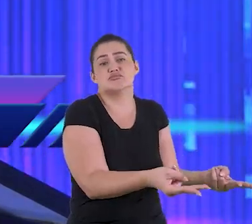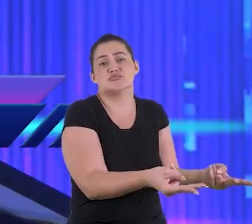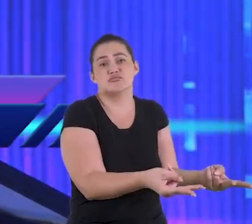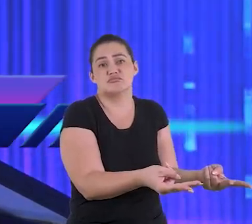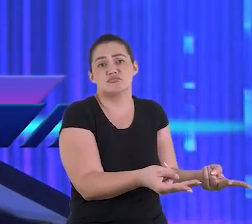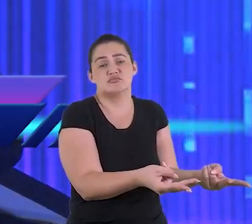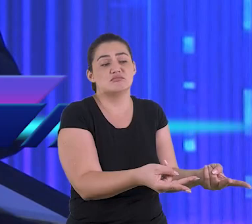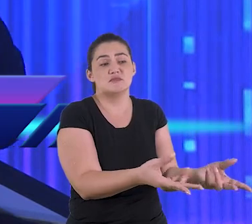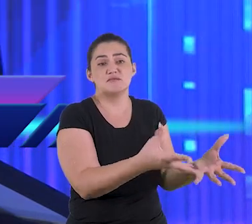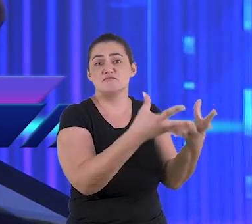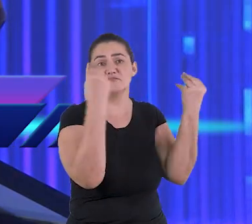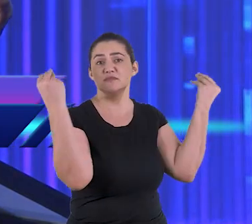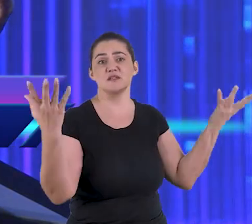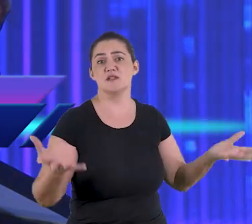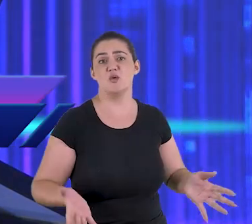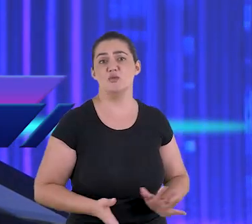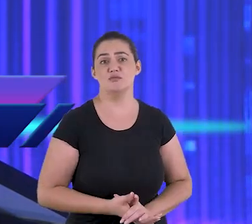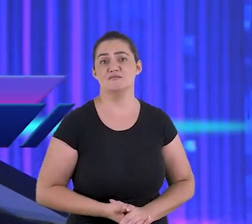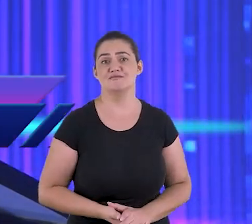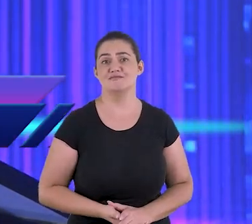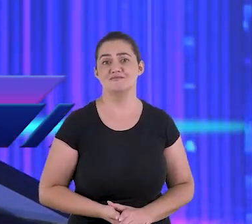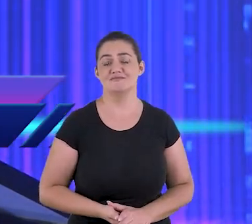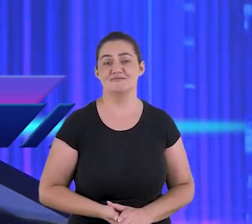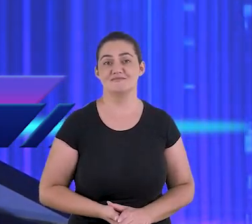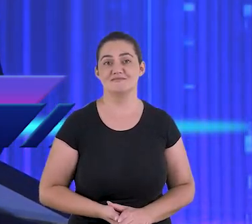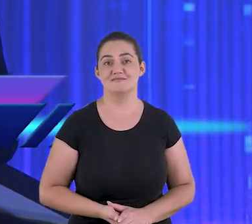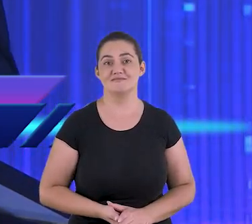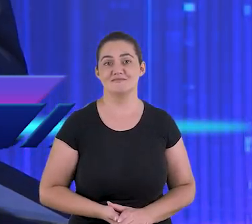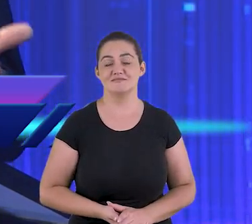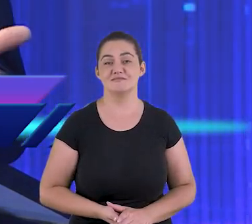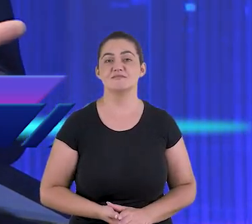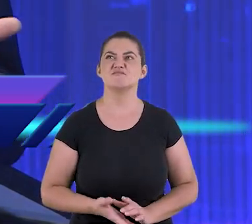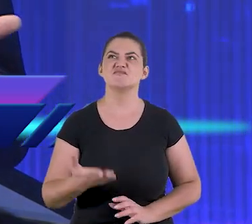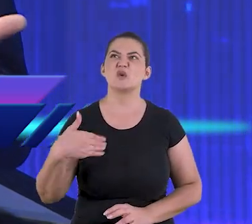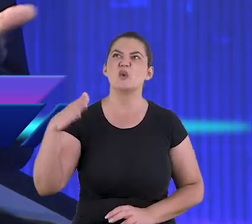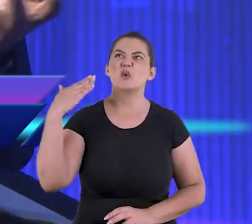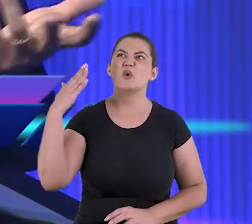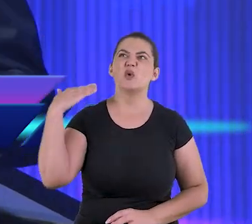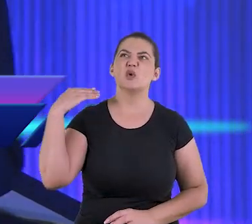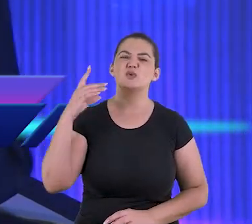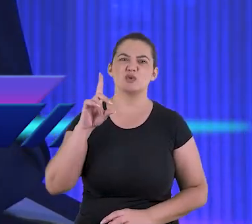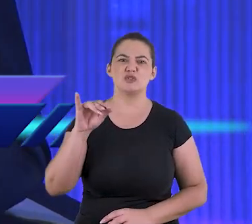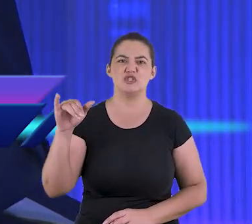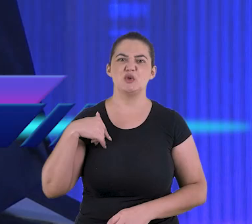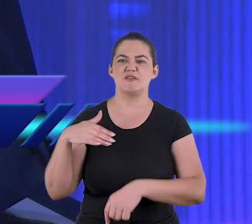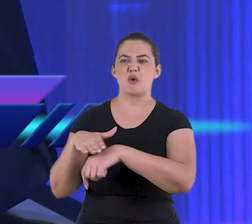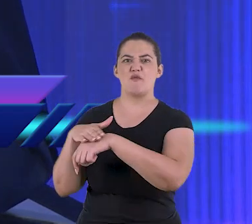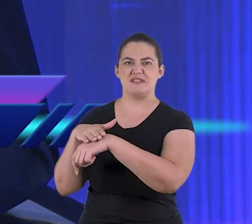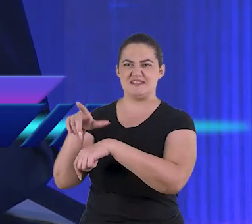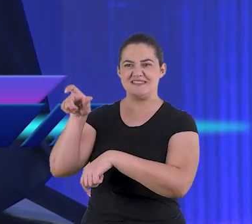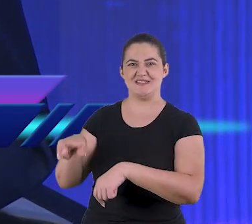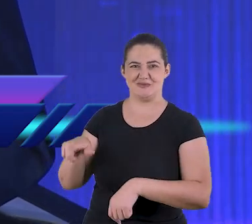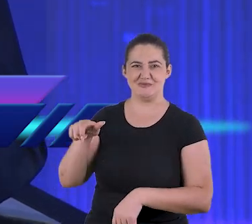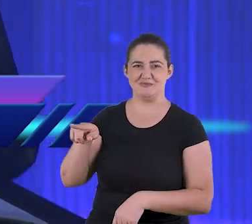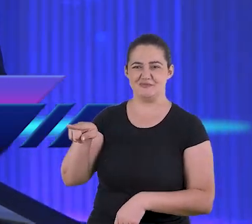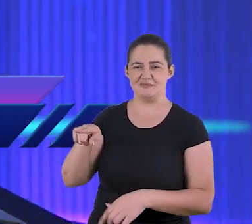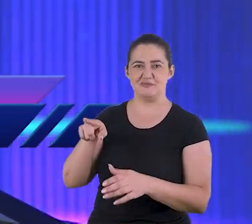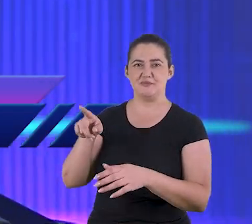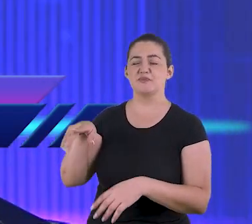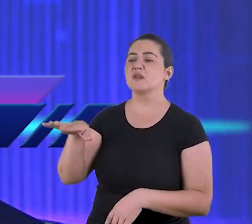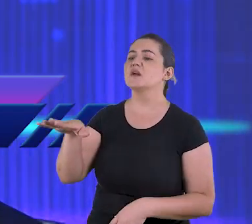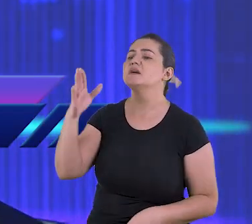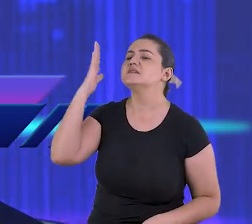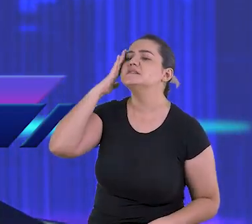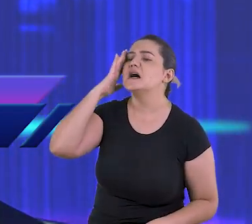isso? Jaz no esquecimento significa que os mortos serão esquecidos, infelizmente. Outro dia eu fiz